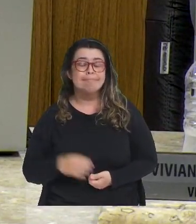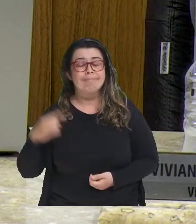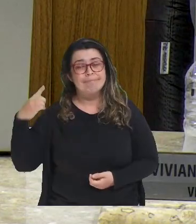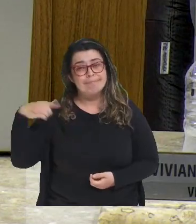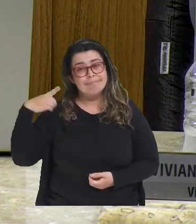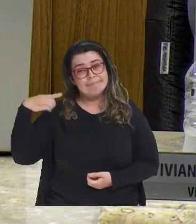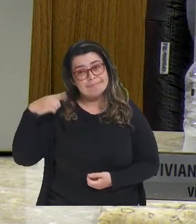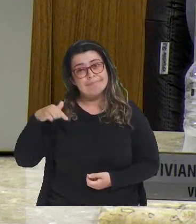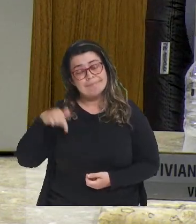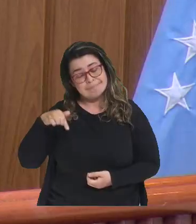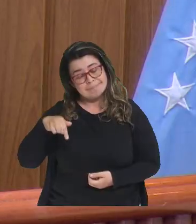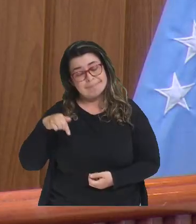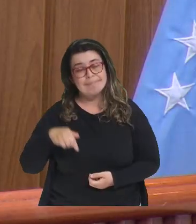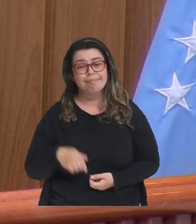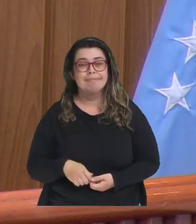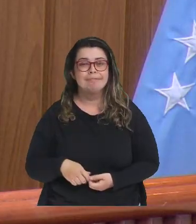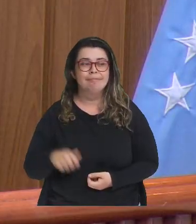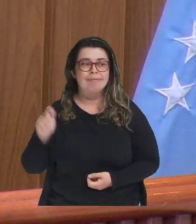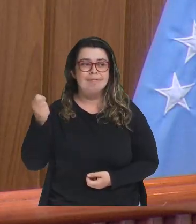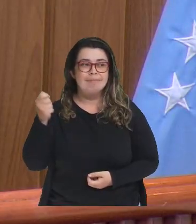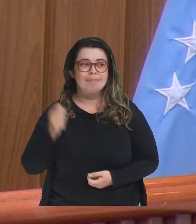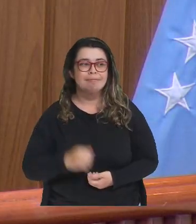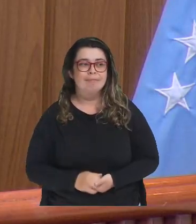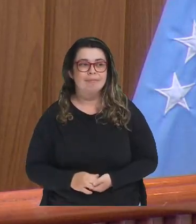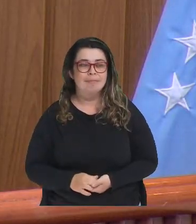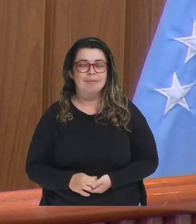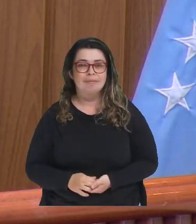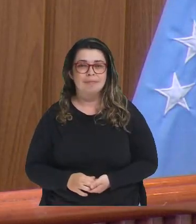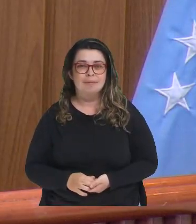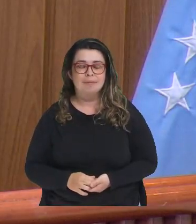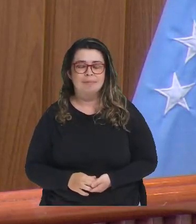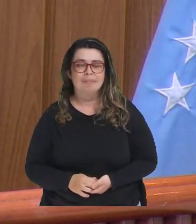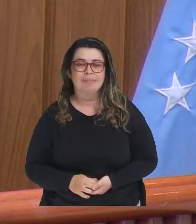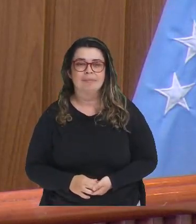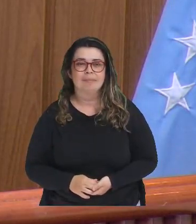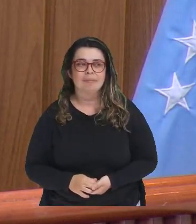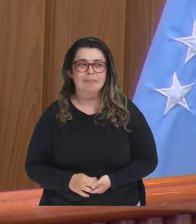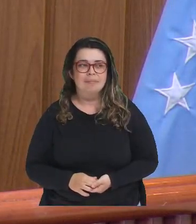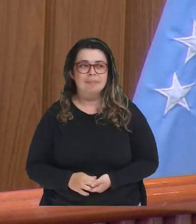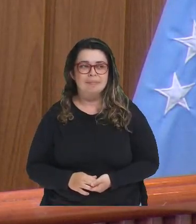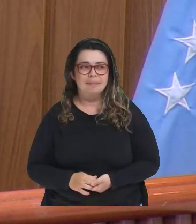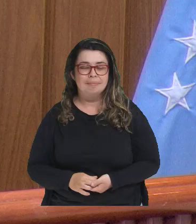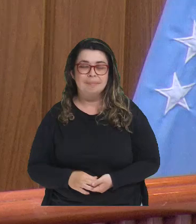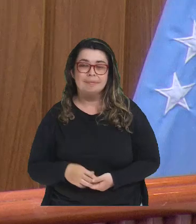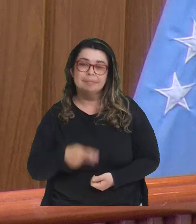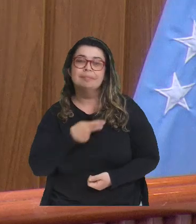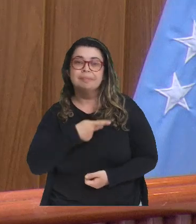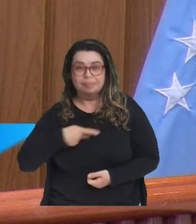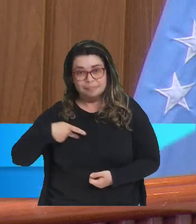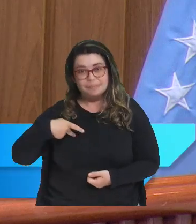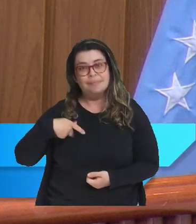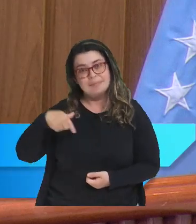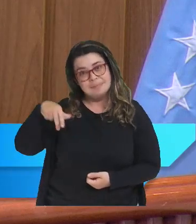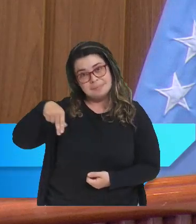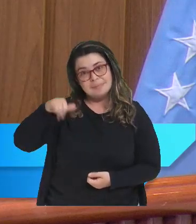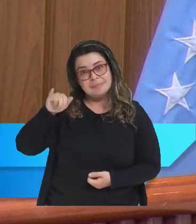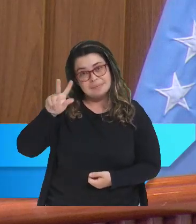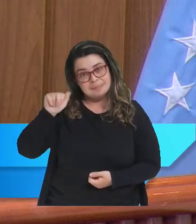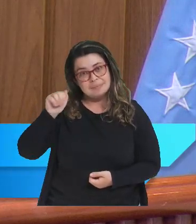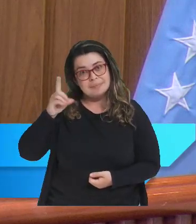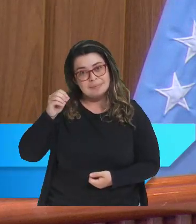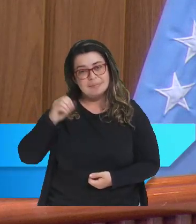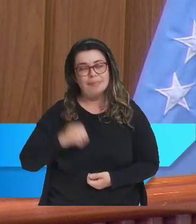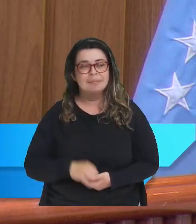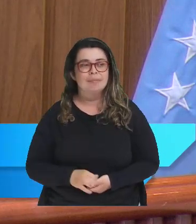cidade. E também, claro, falar a respeito deste aqui. Ontem